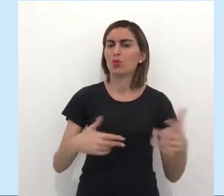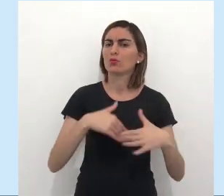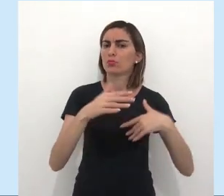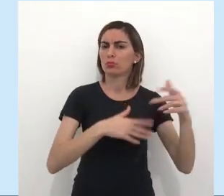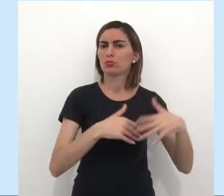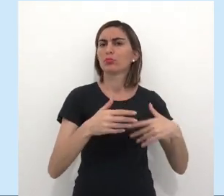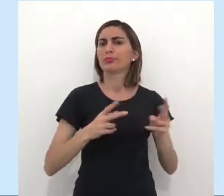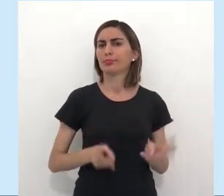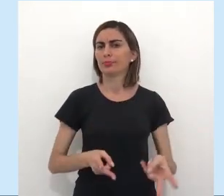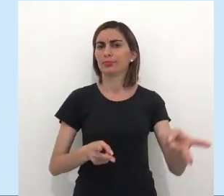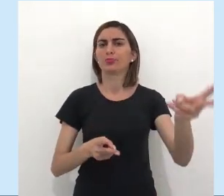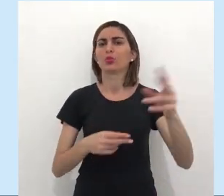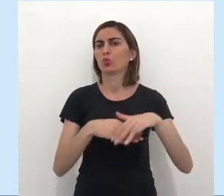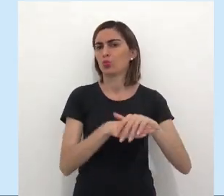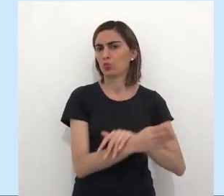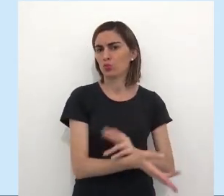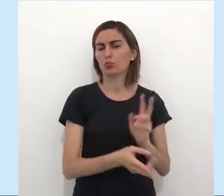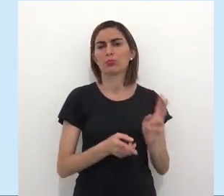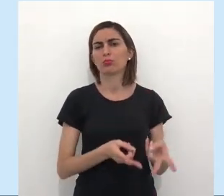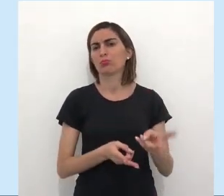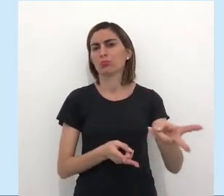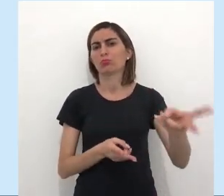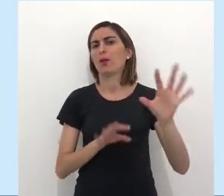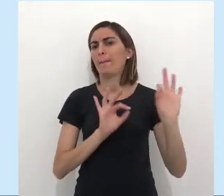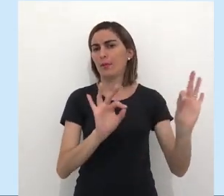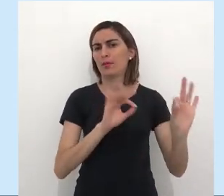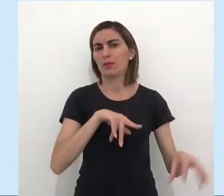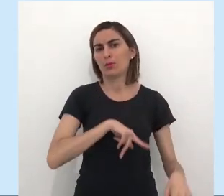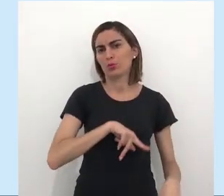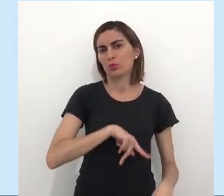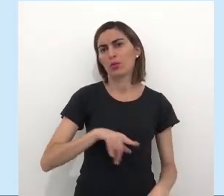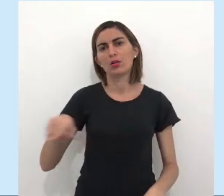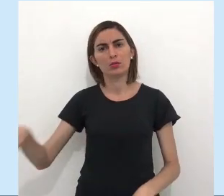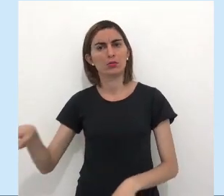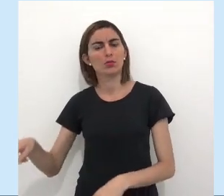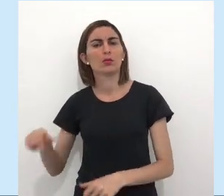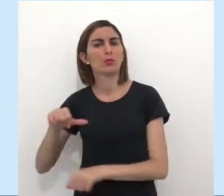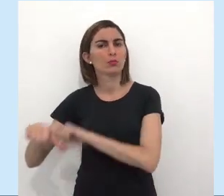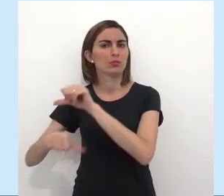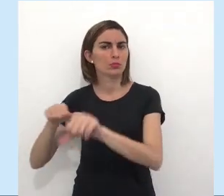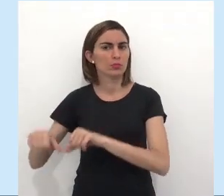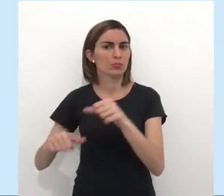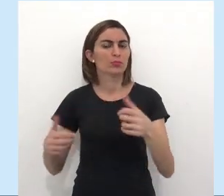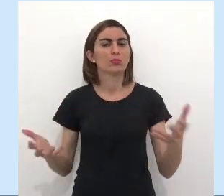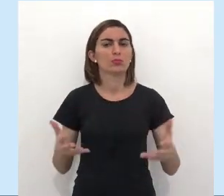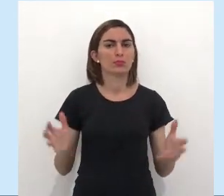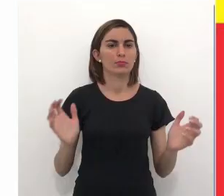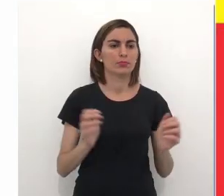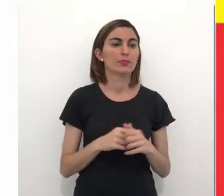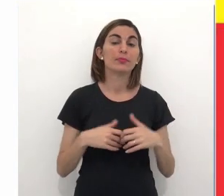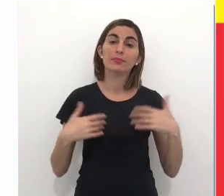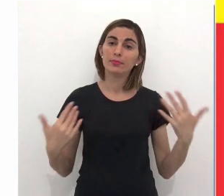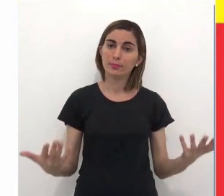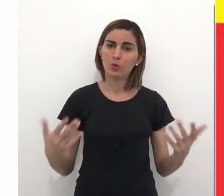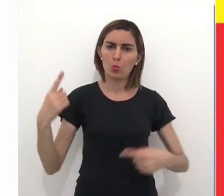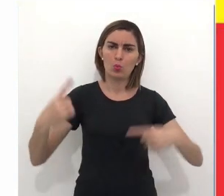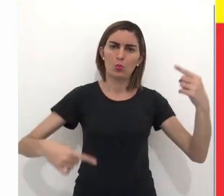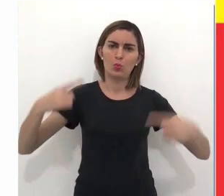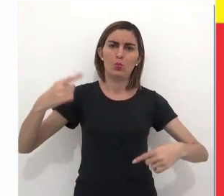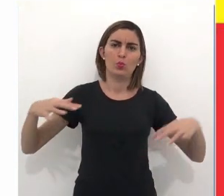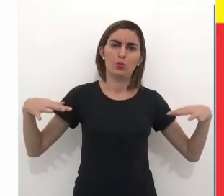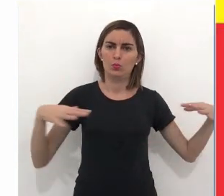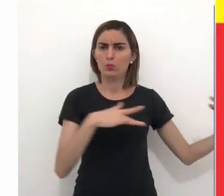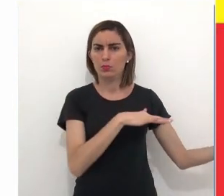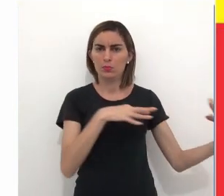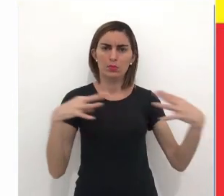as práticas, ou seja, a manutenção dos privilégios, pés de chumbo, né? Então, o